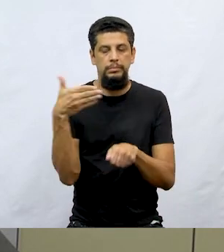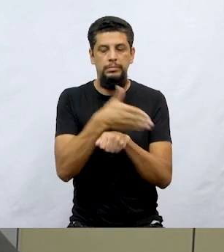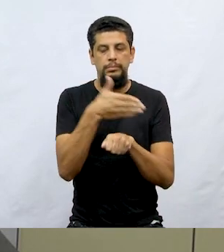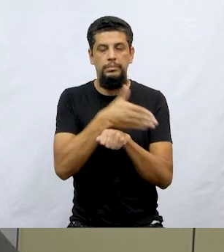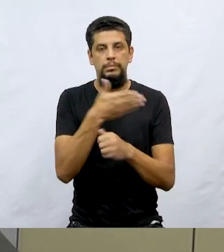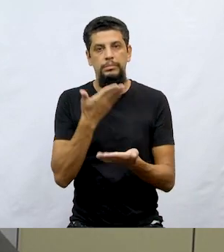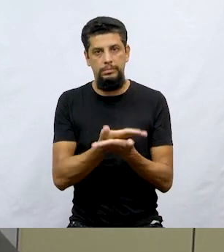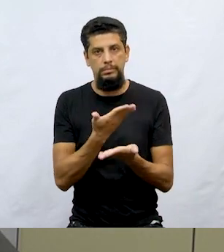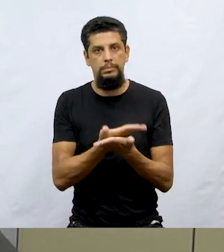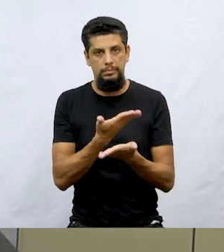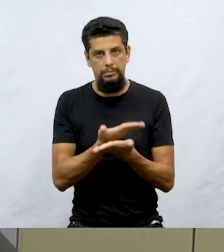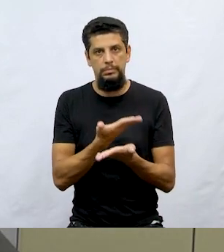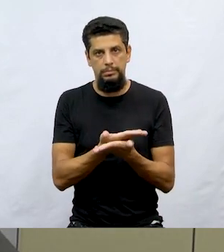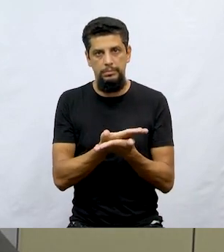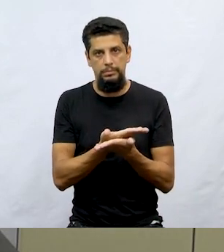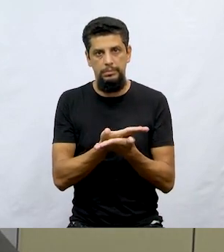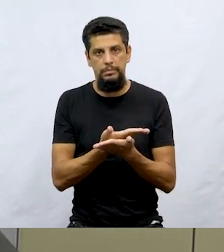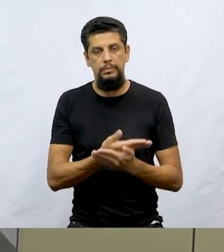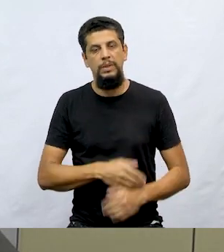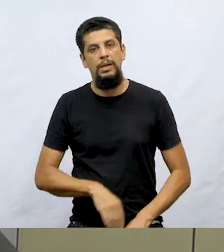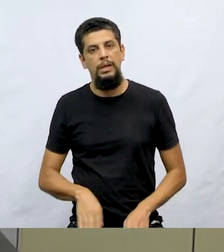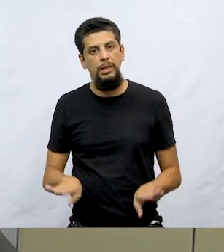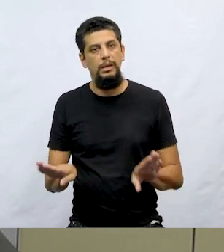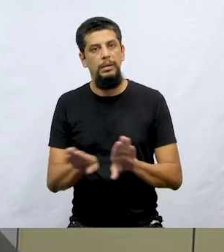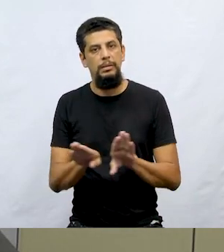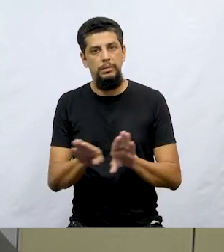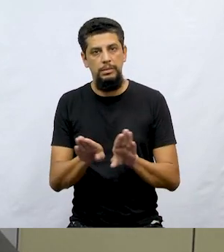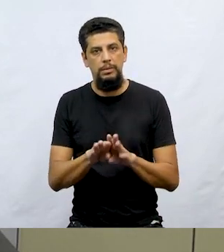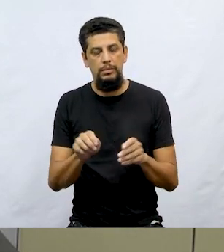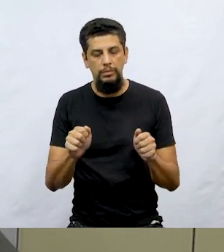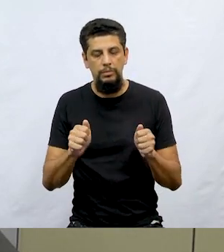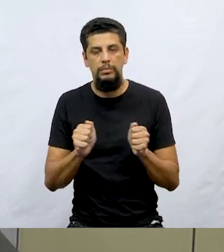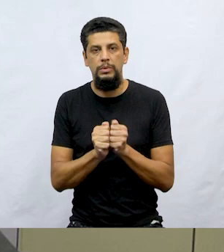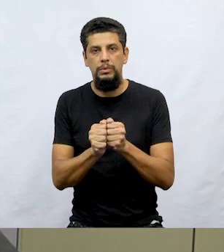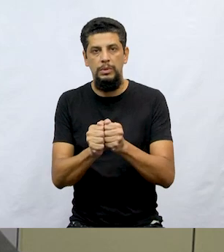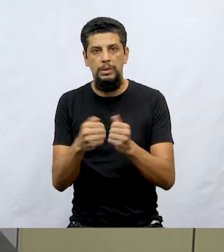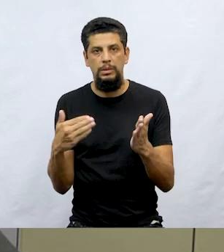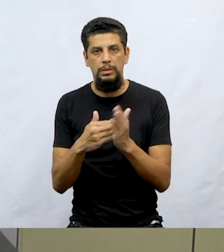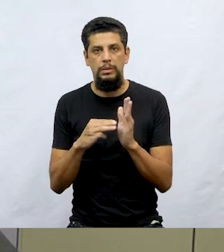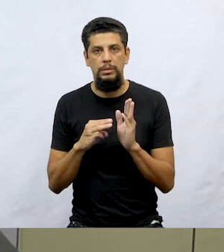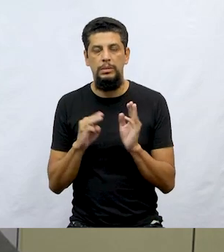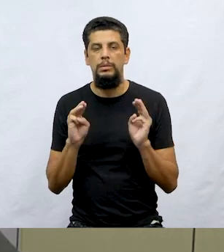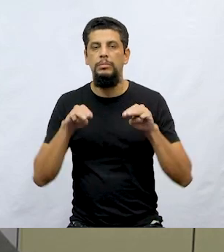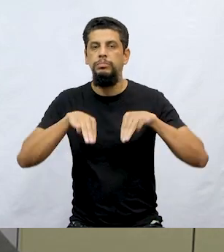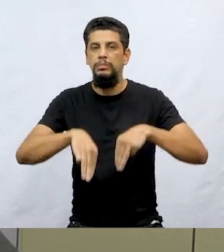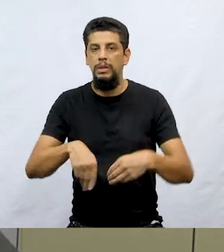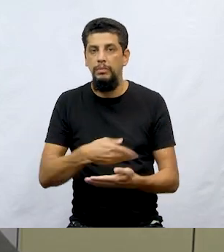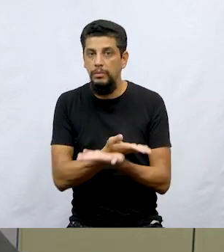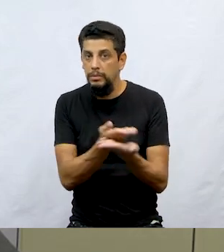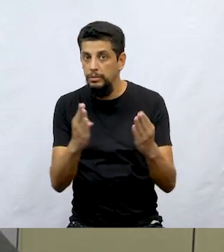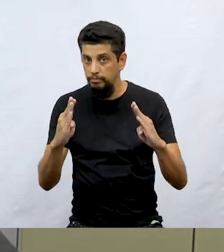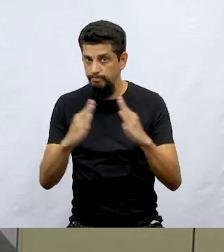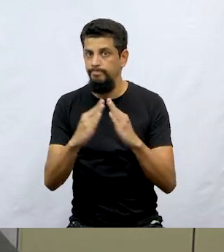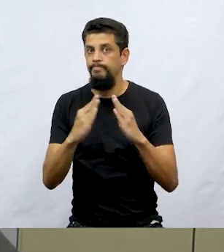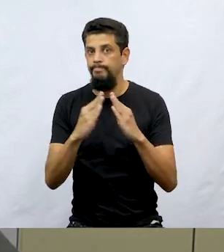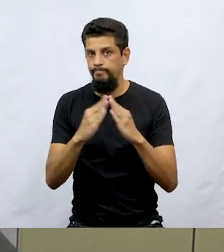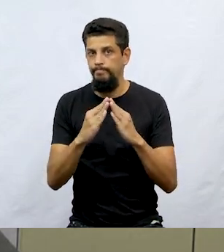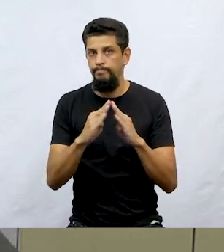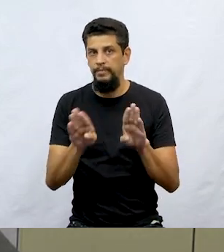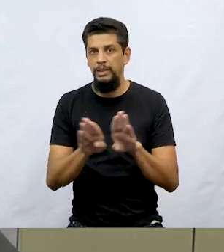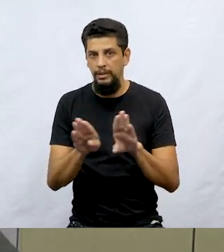para participar conosco da aula também. E eles ficam conosco na aula. Então, você aí de